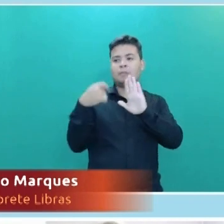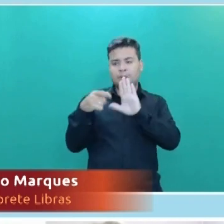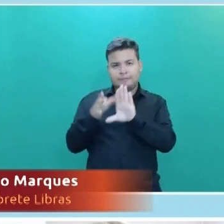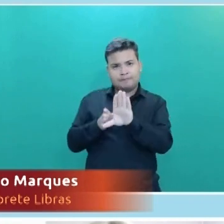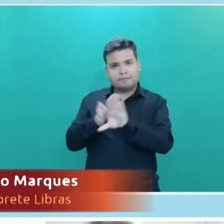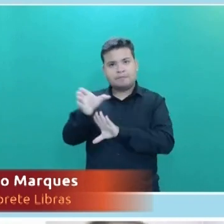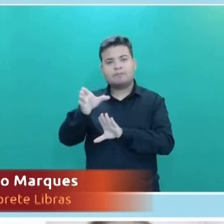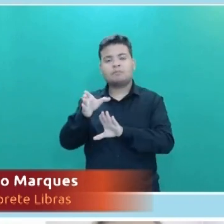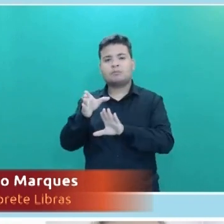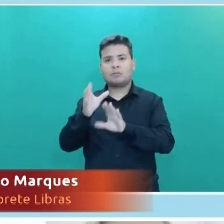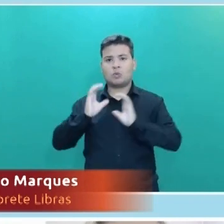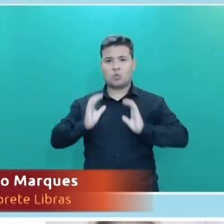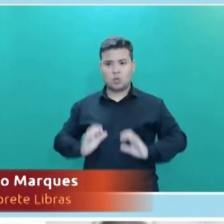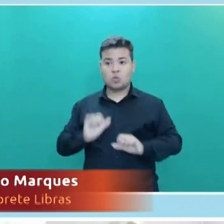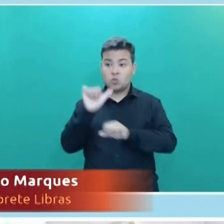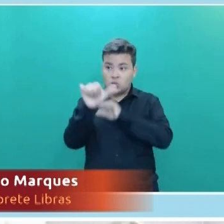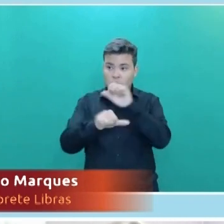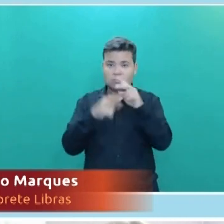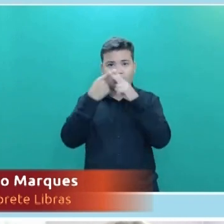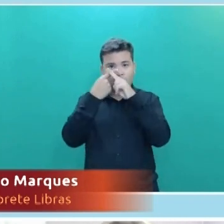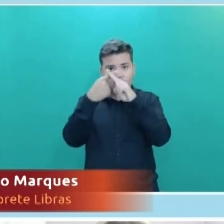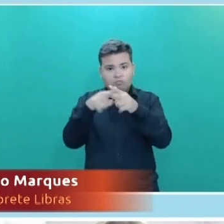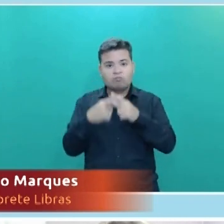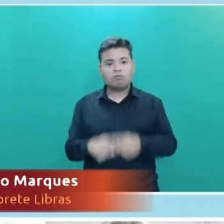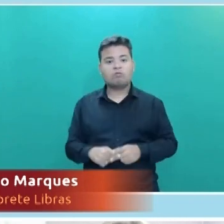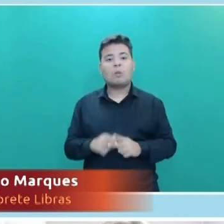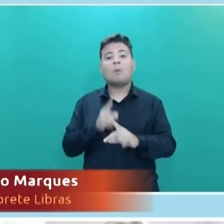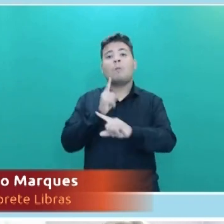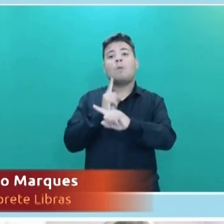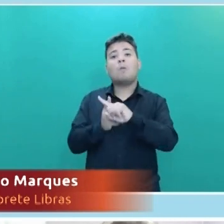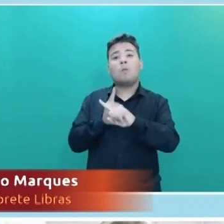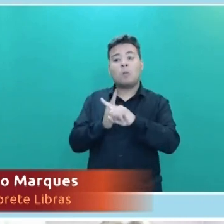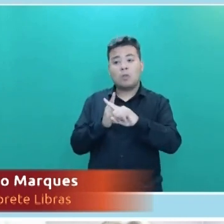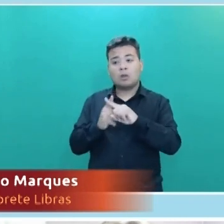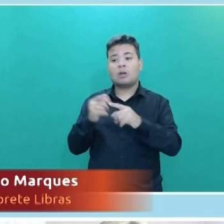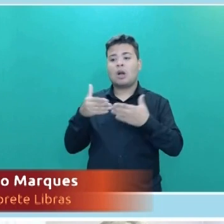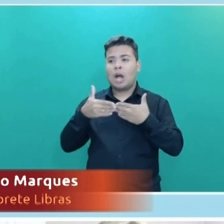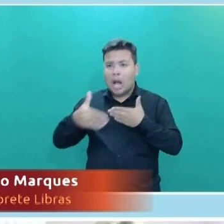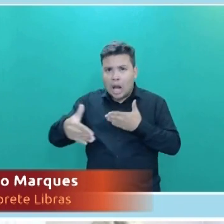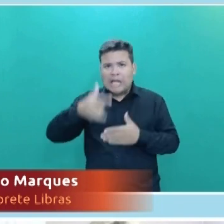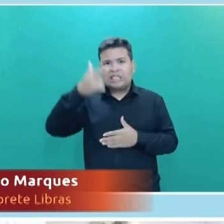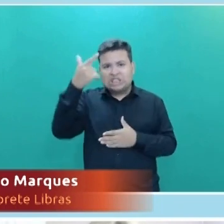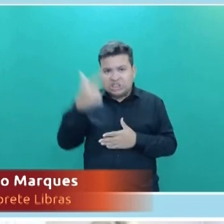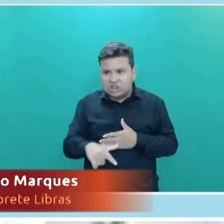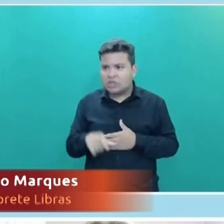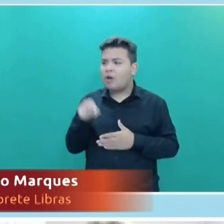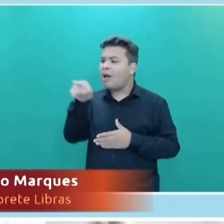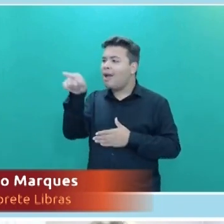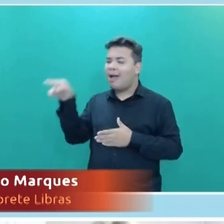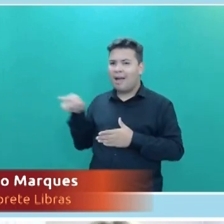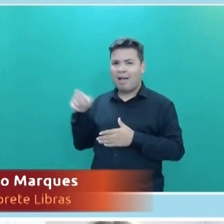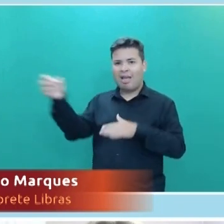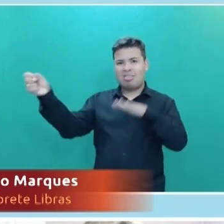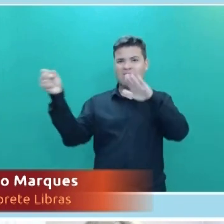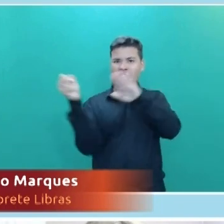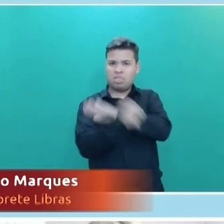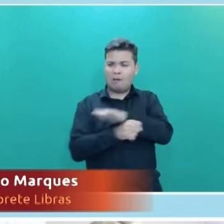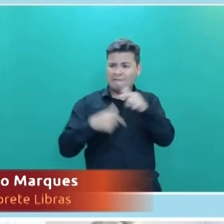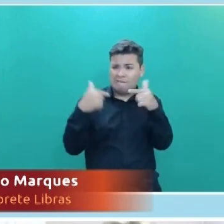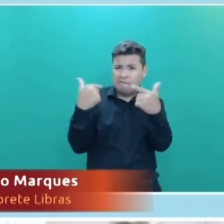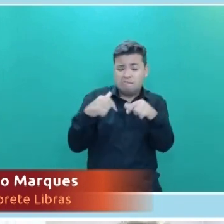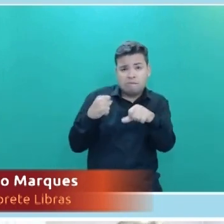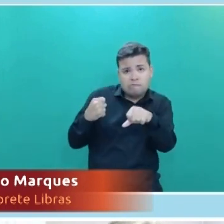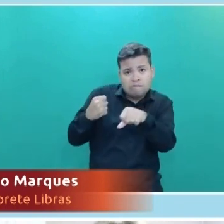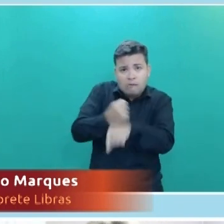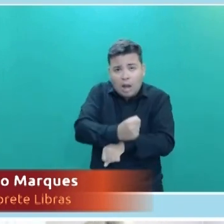conduta para nunca mais aliciar trabalhadores para trabalhar em condições indignas.